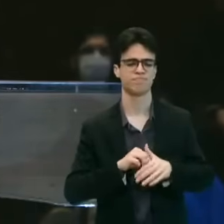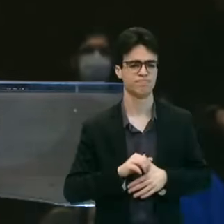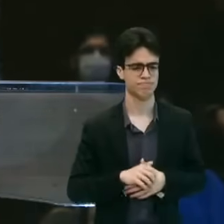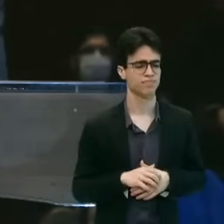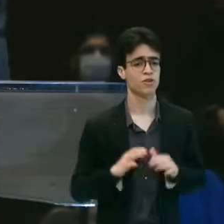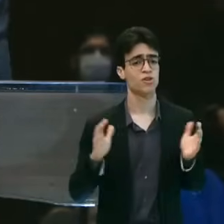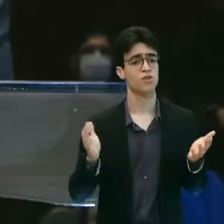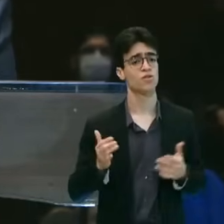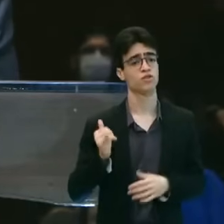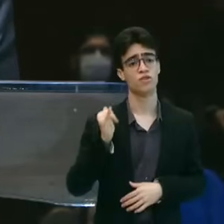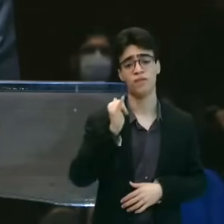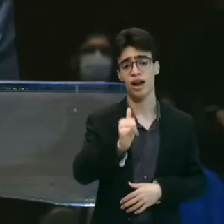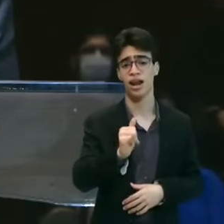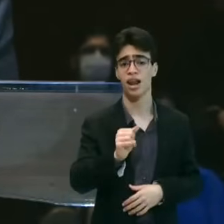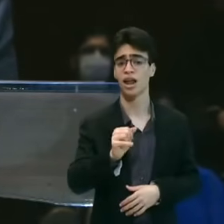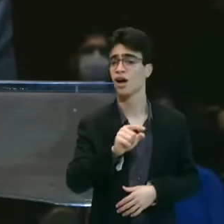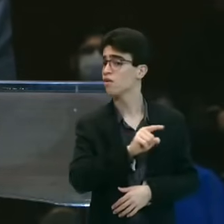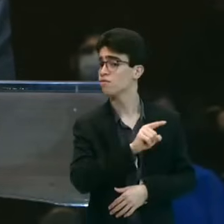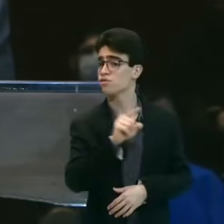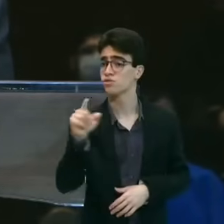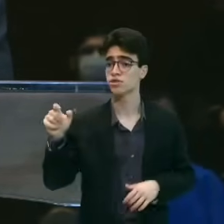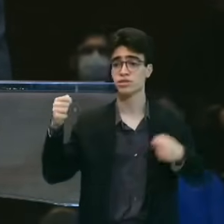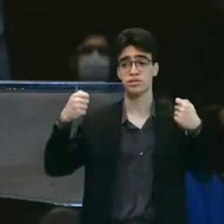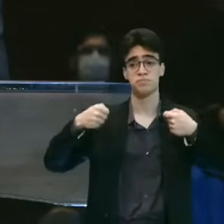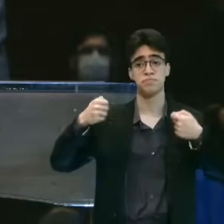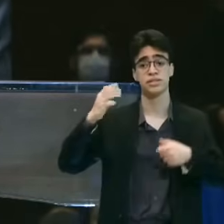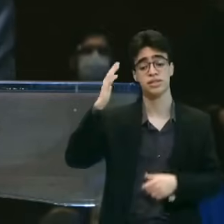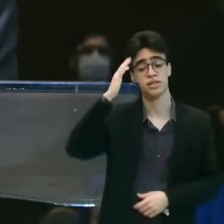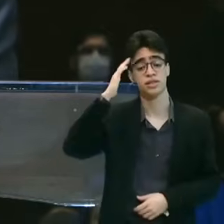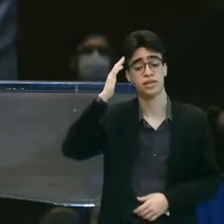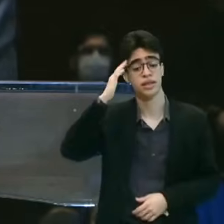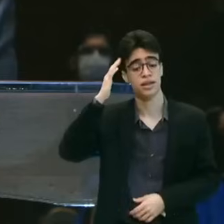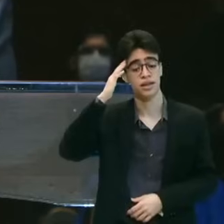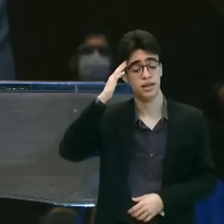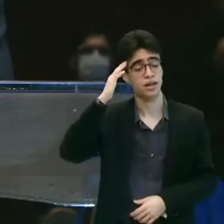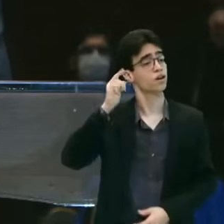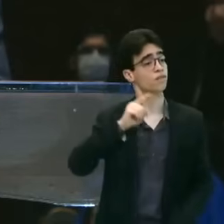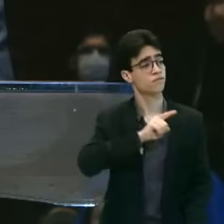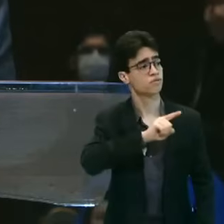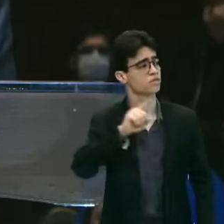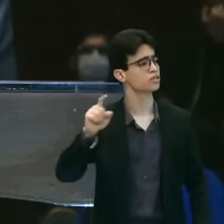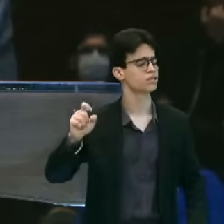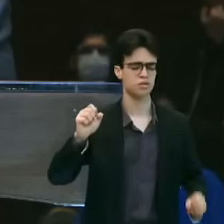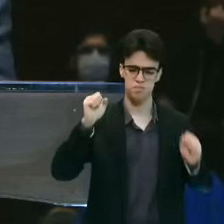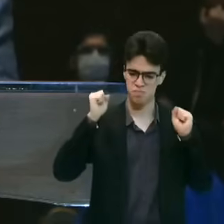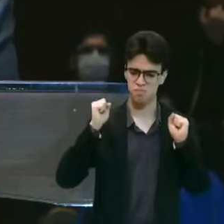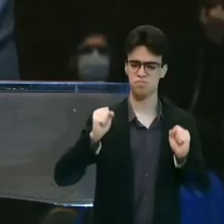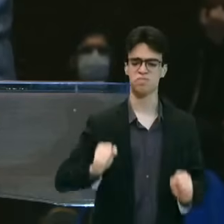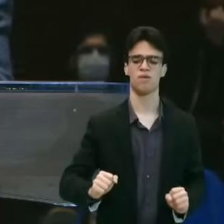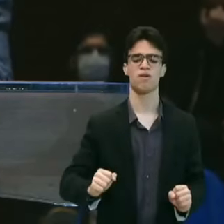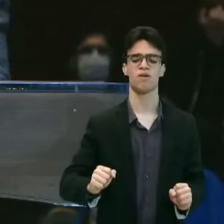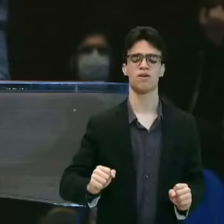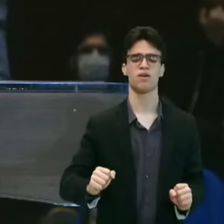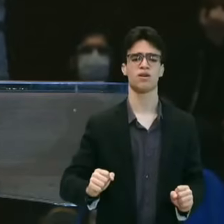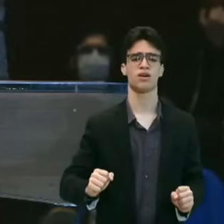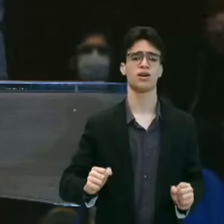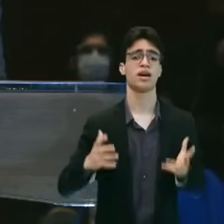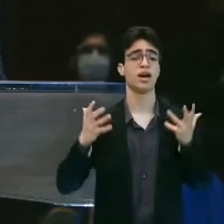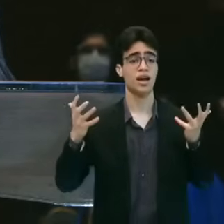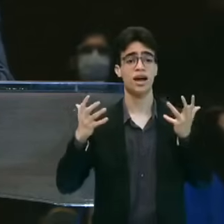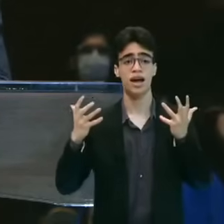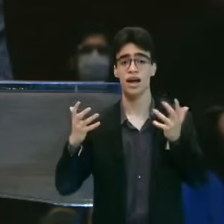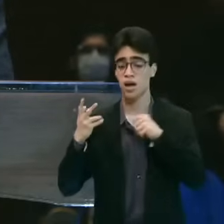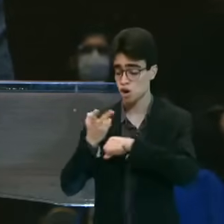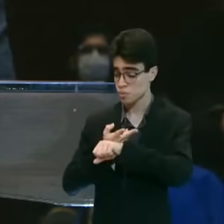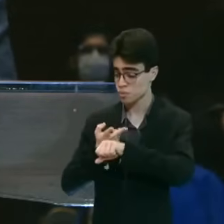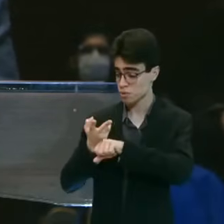E eu vim aqui dizer para você que está na hora de entender que você pode e deve buscar